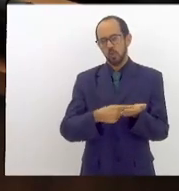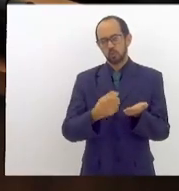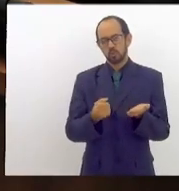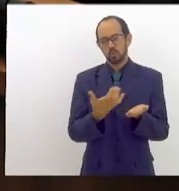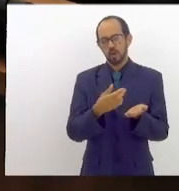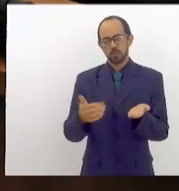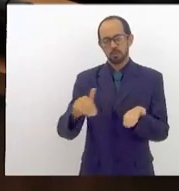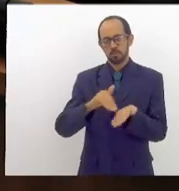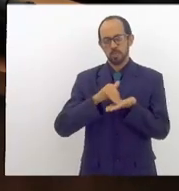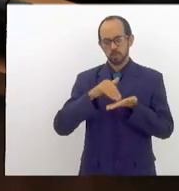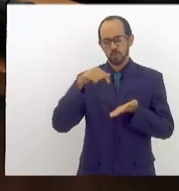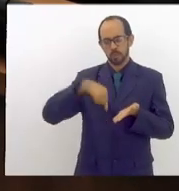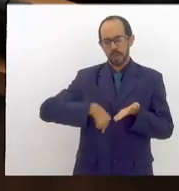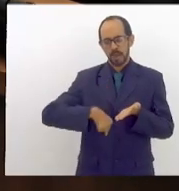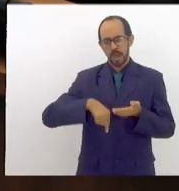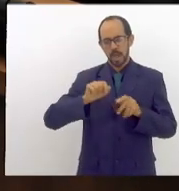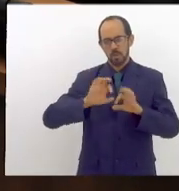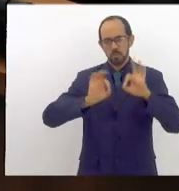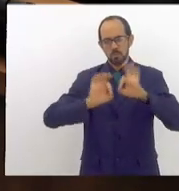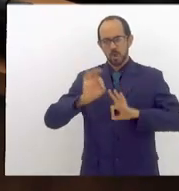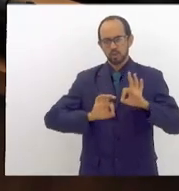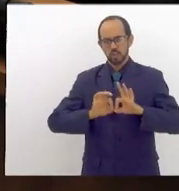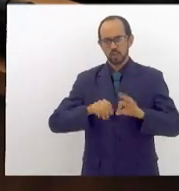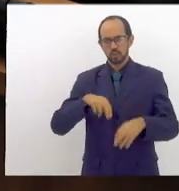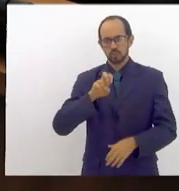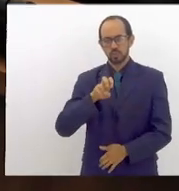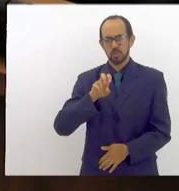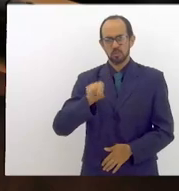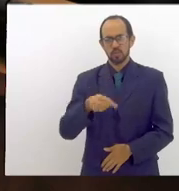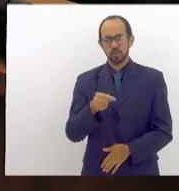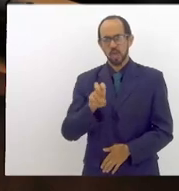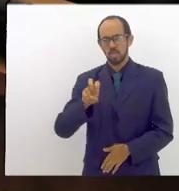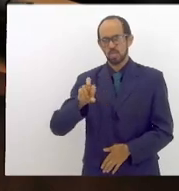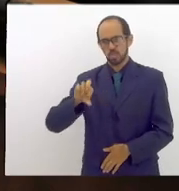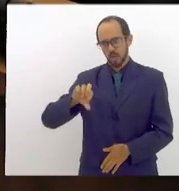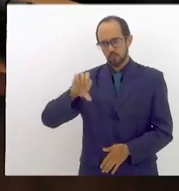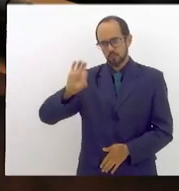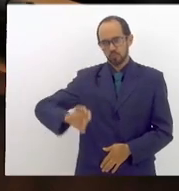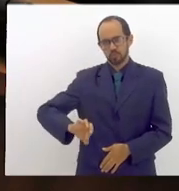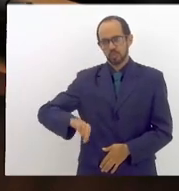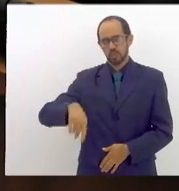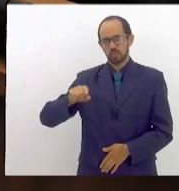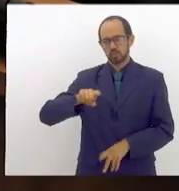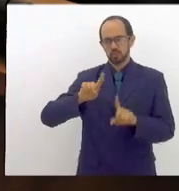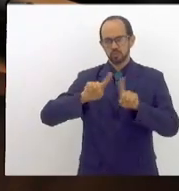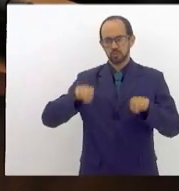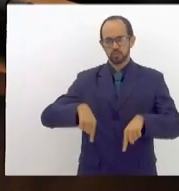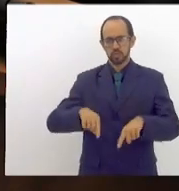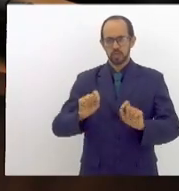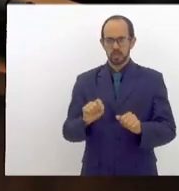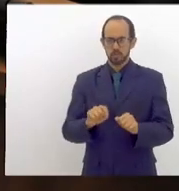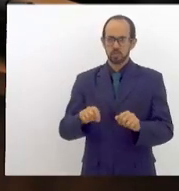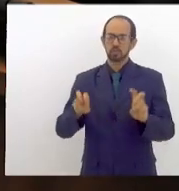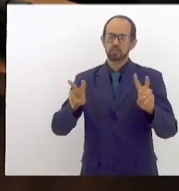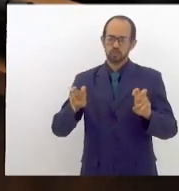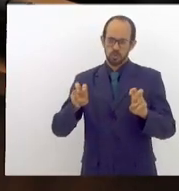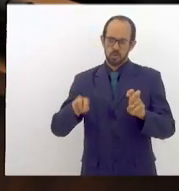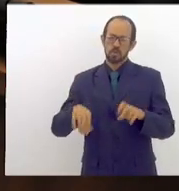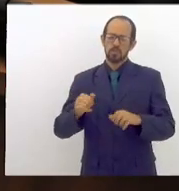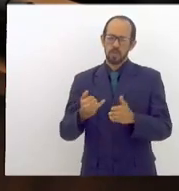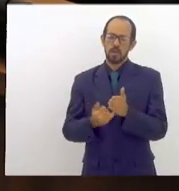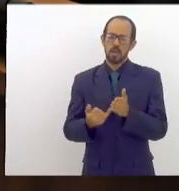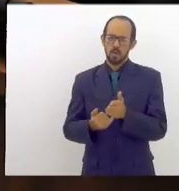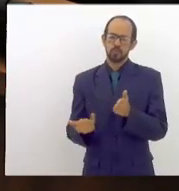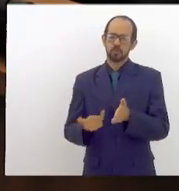um projeto de 5,9% de recomposição por servidores referente a inflação desse